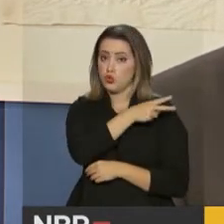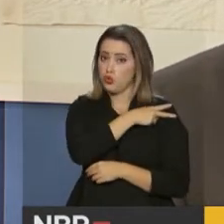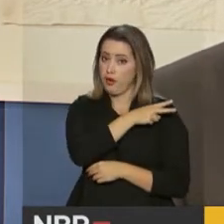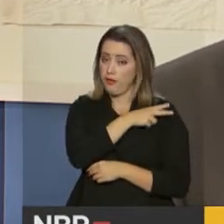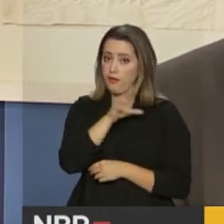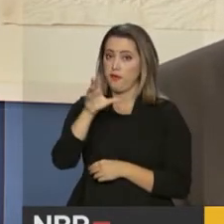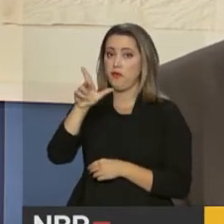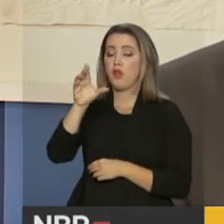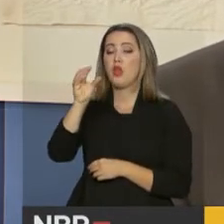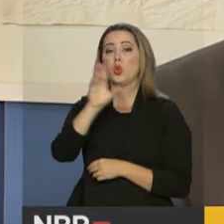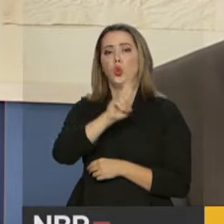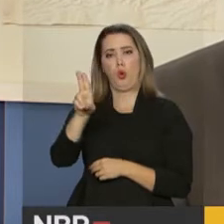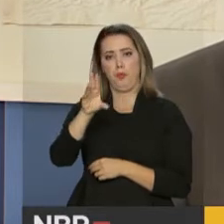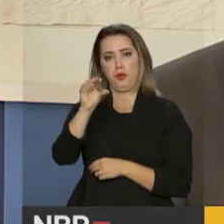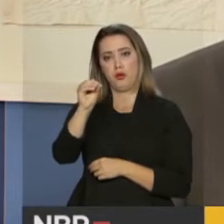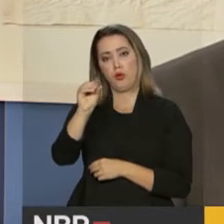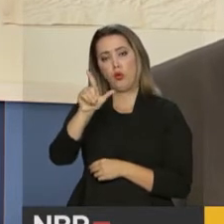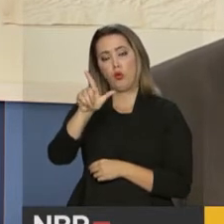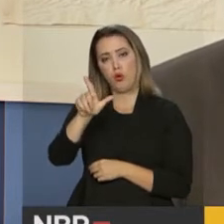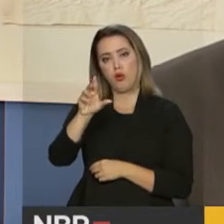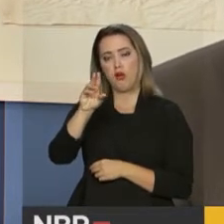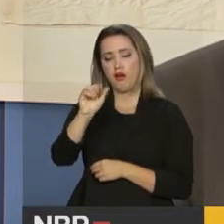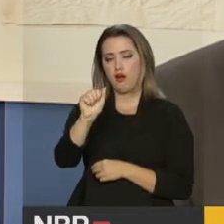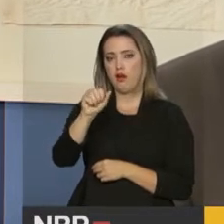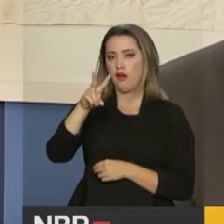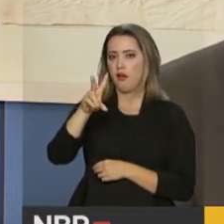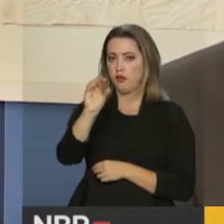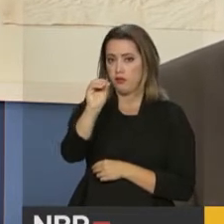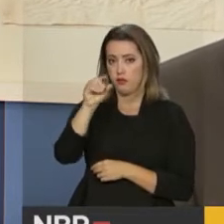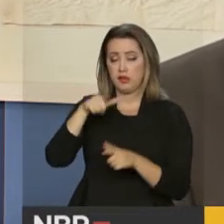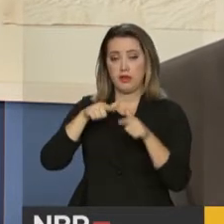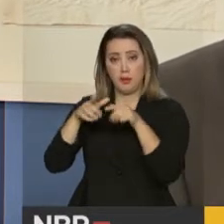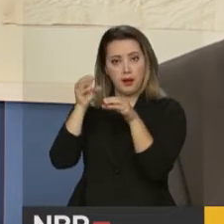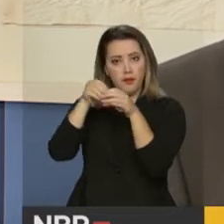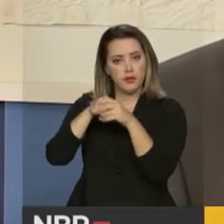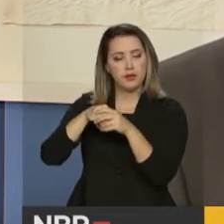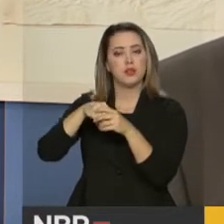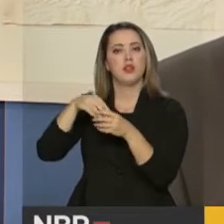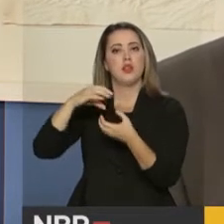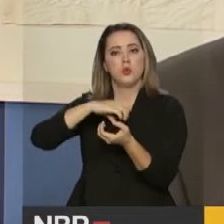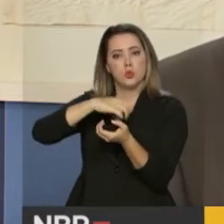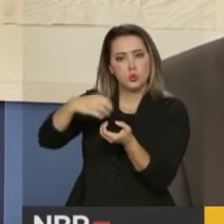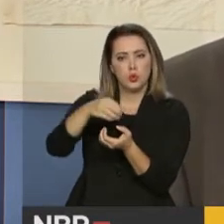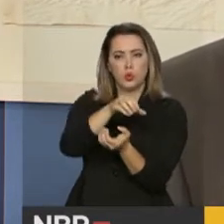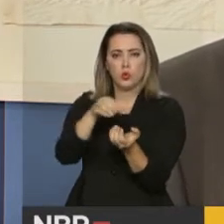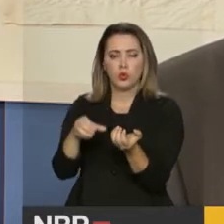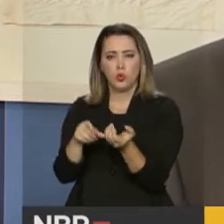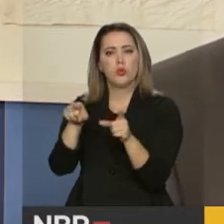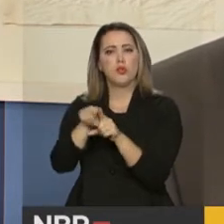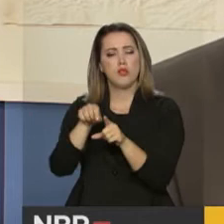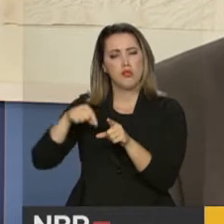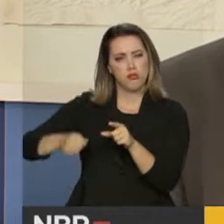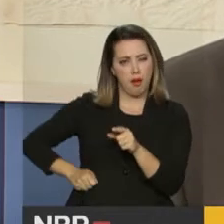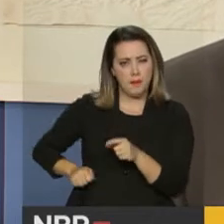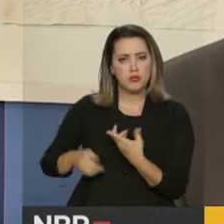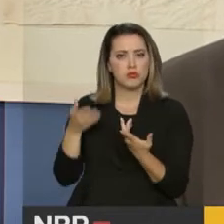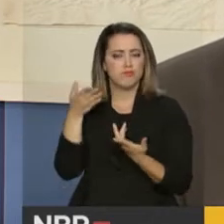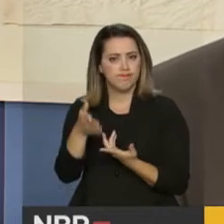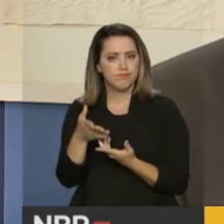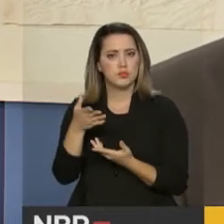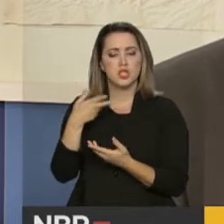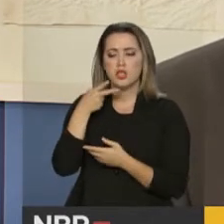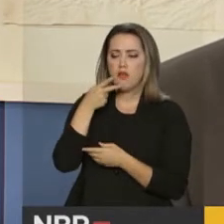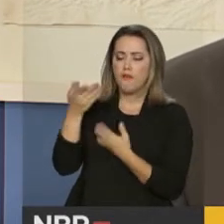de Campos, que era funcionário do Itamaraty e que traduzia e fazia